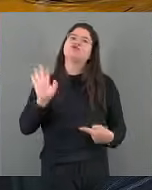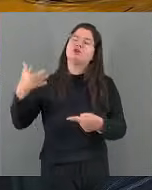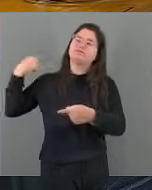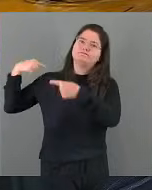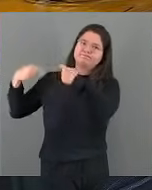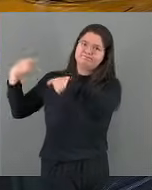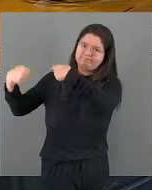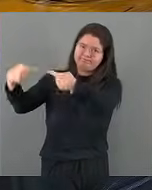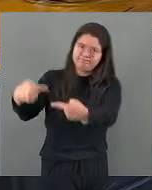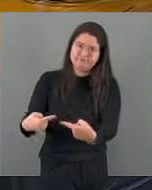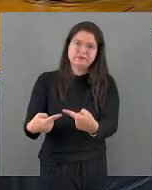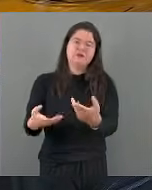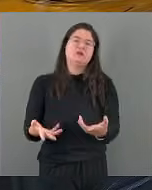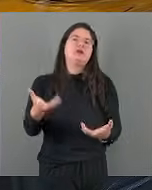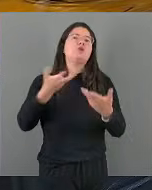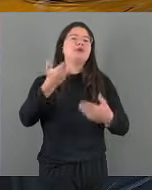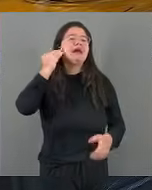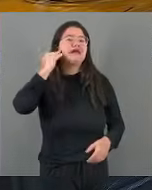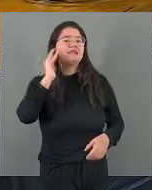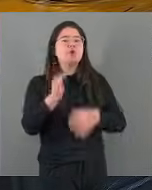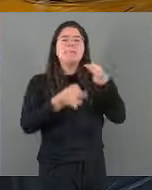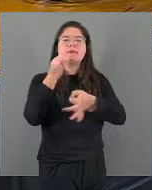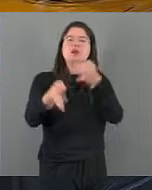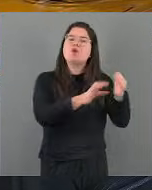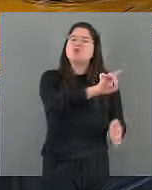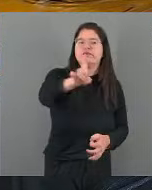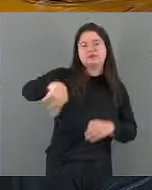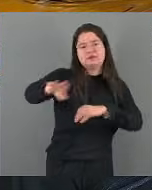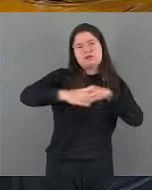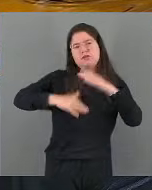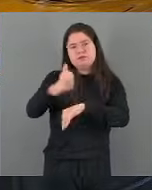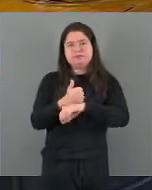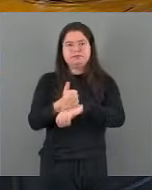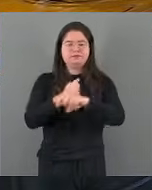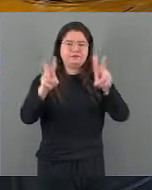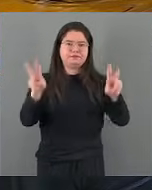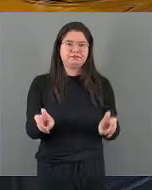tempo. E eu queria entender da opinião de vocês, que são especialistas no tema,